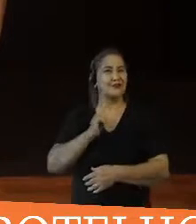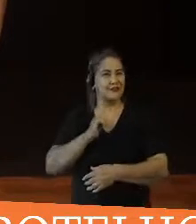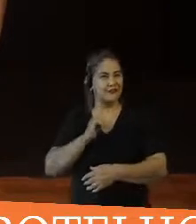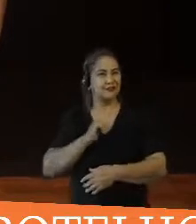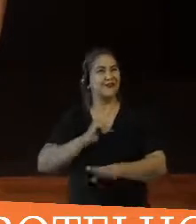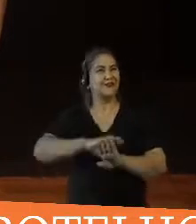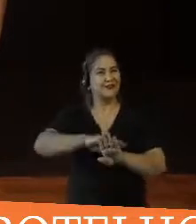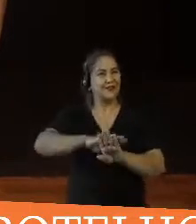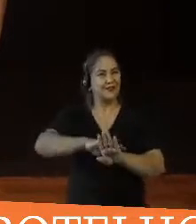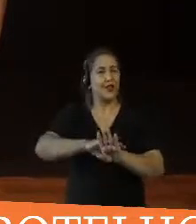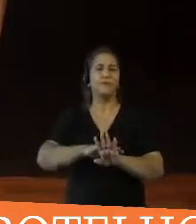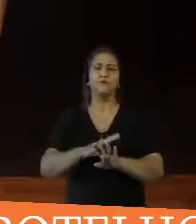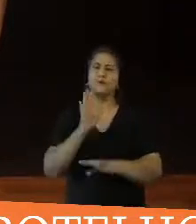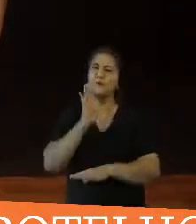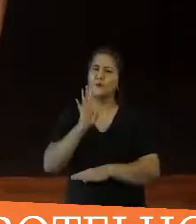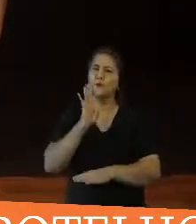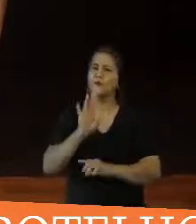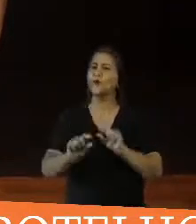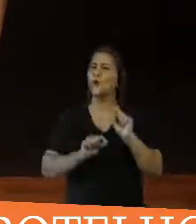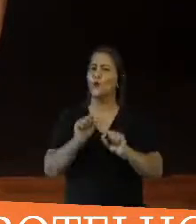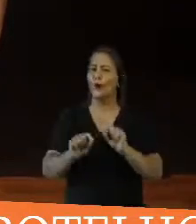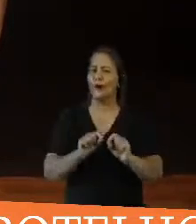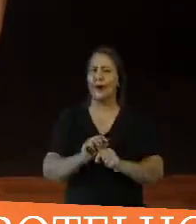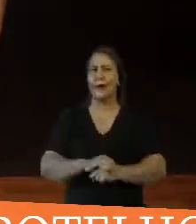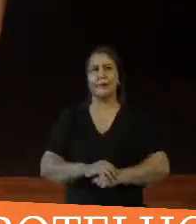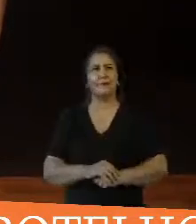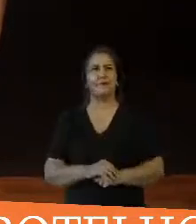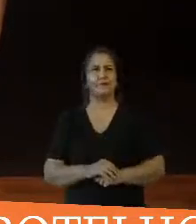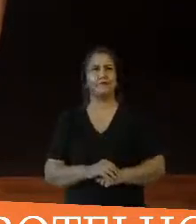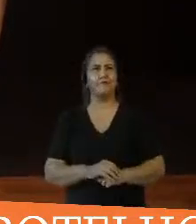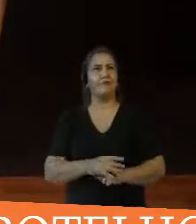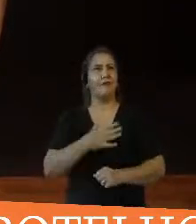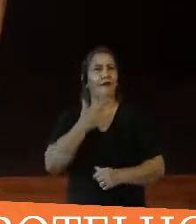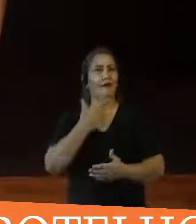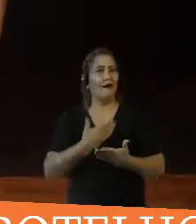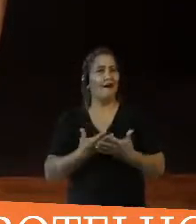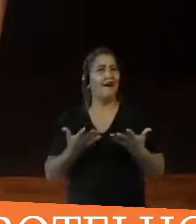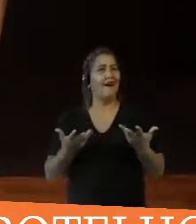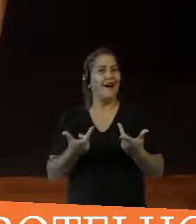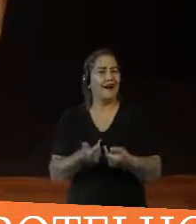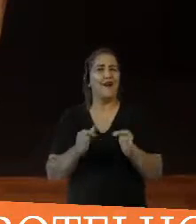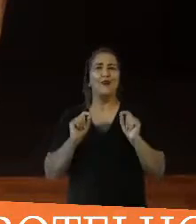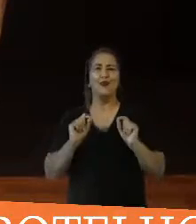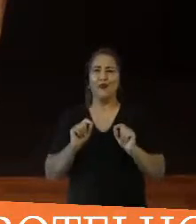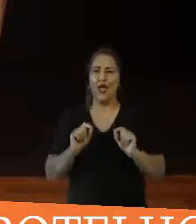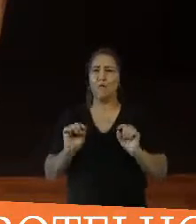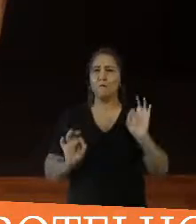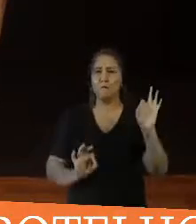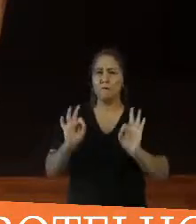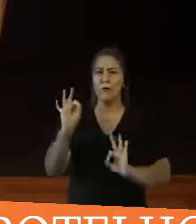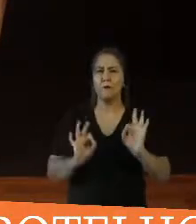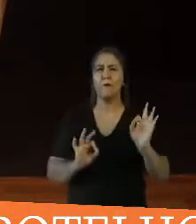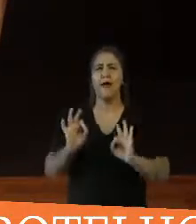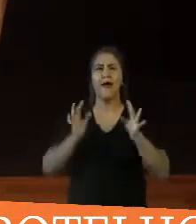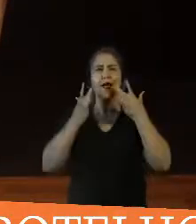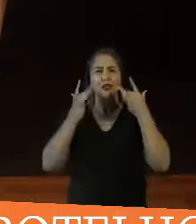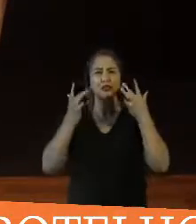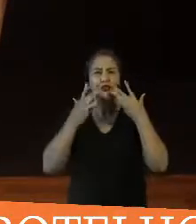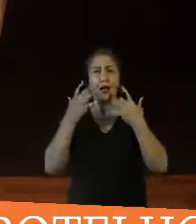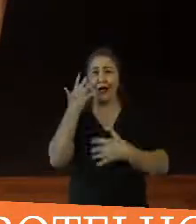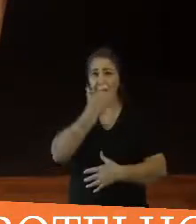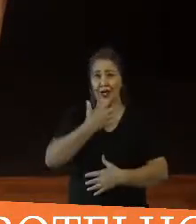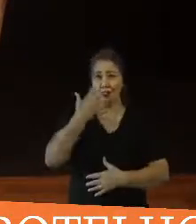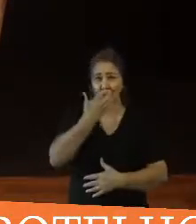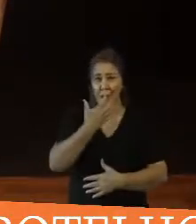E o bacana disso tudo é que, por incrível que pareça, né, a preparação cênica para cantores